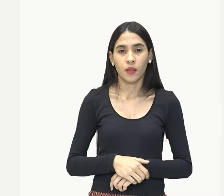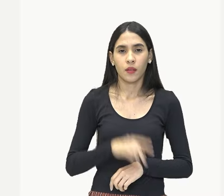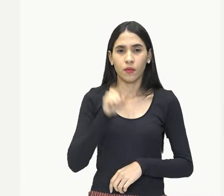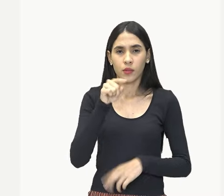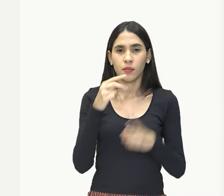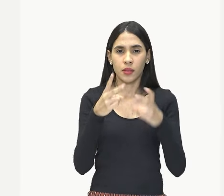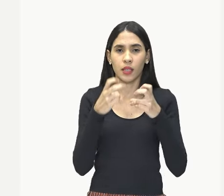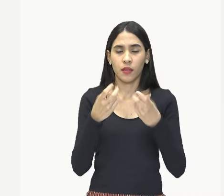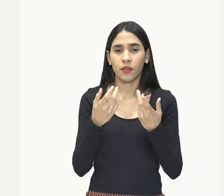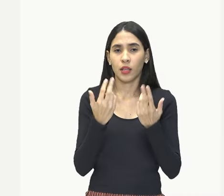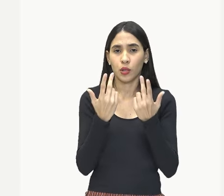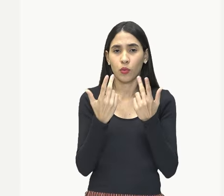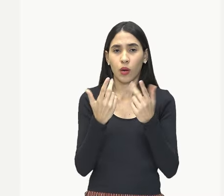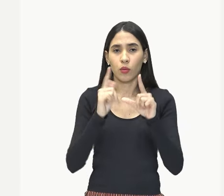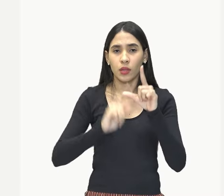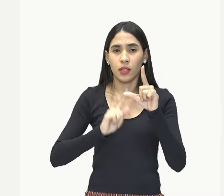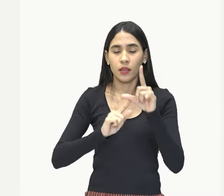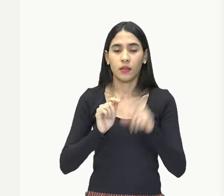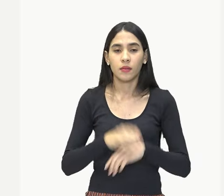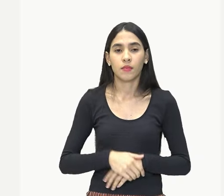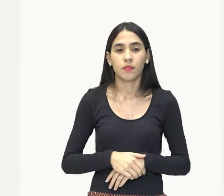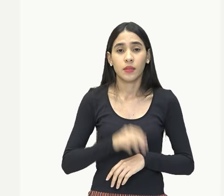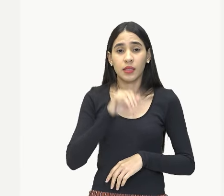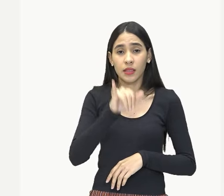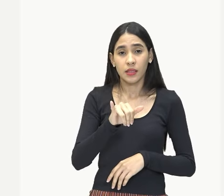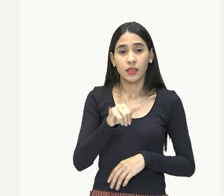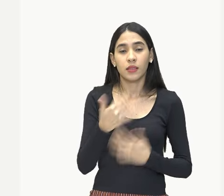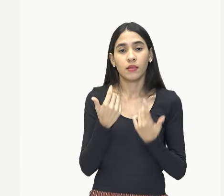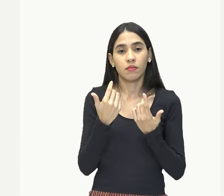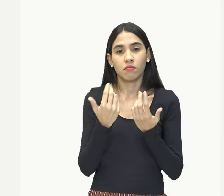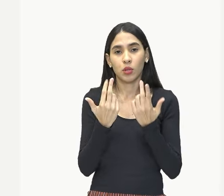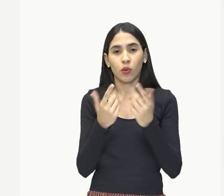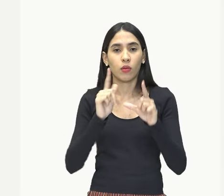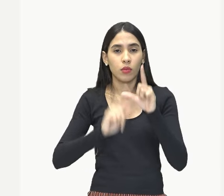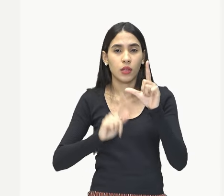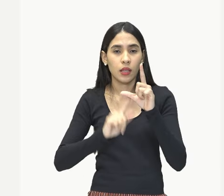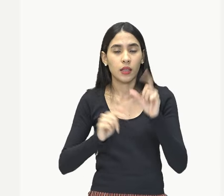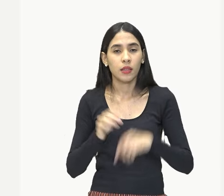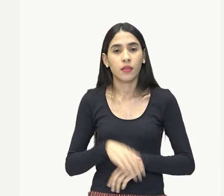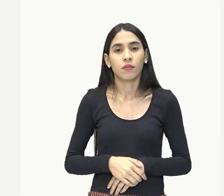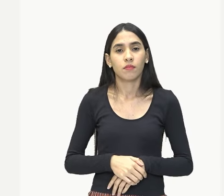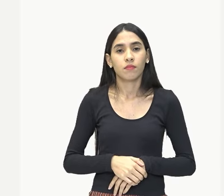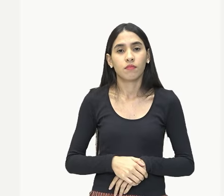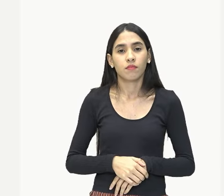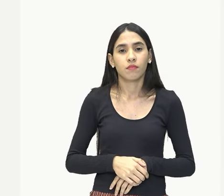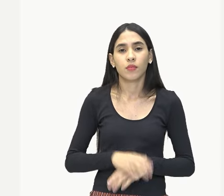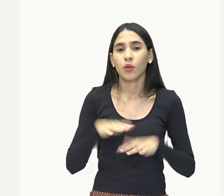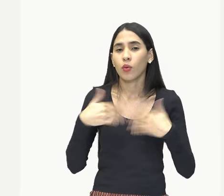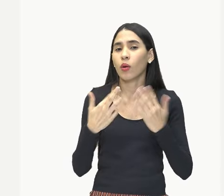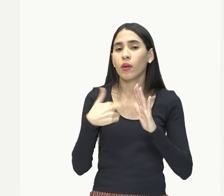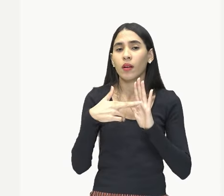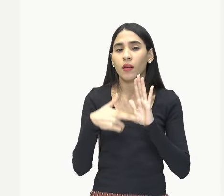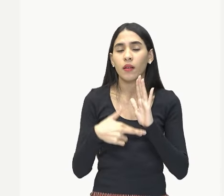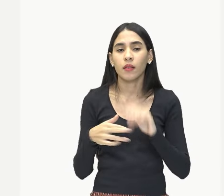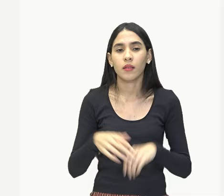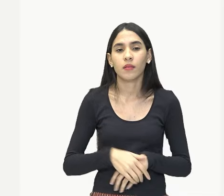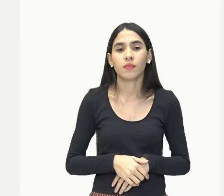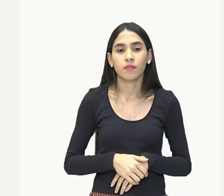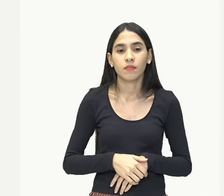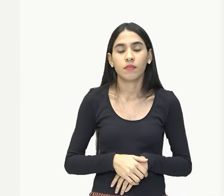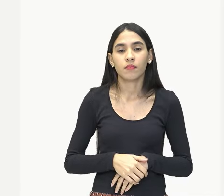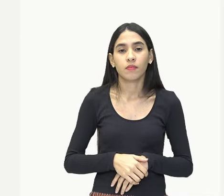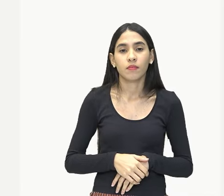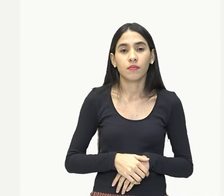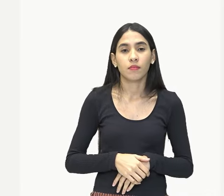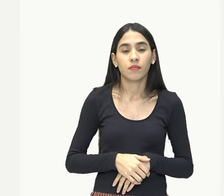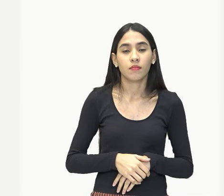literal. Quando é a multiplicação de monômios que possuem a mesma parte literal, qual é a recomendação?